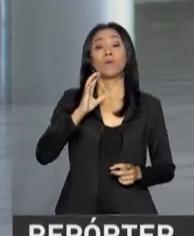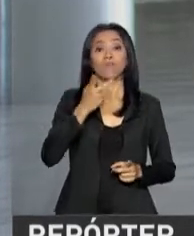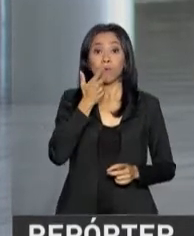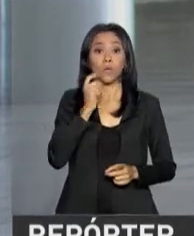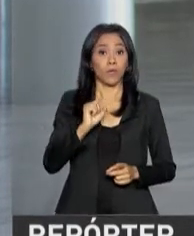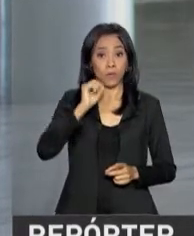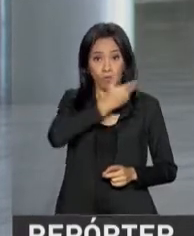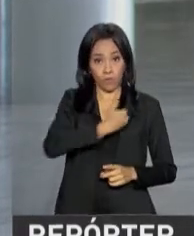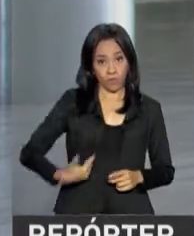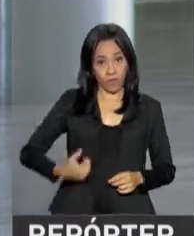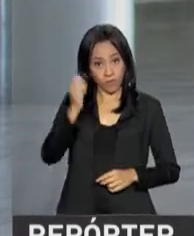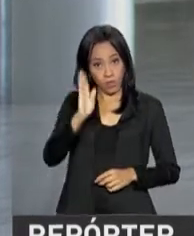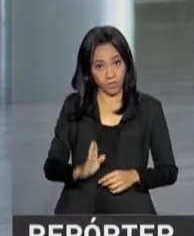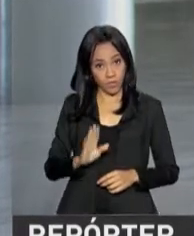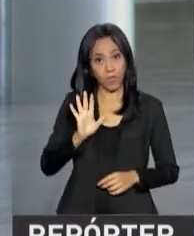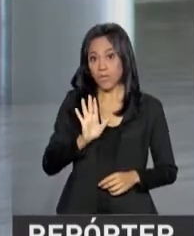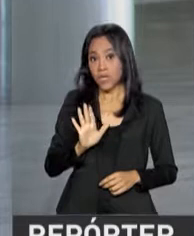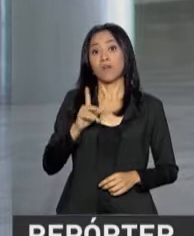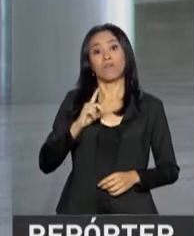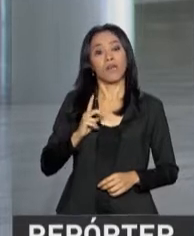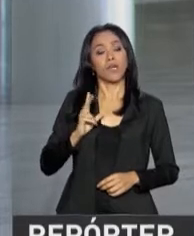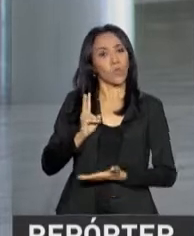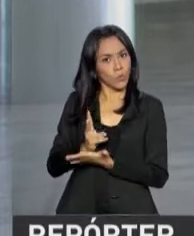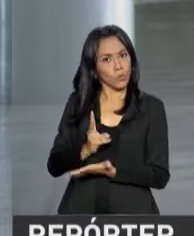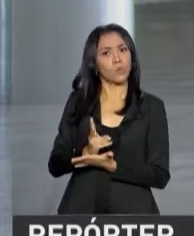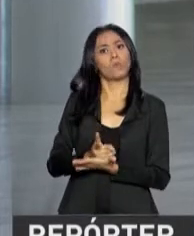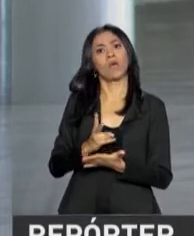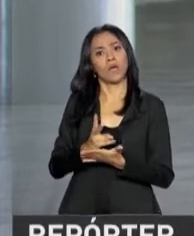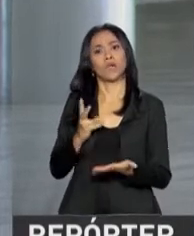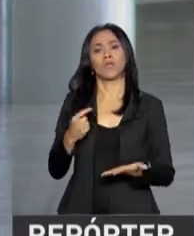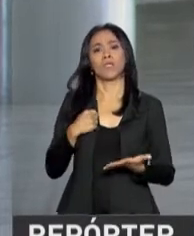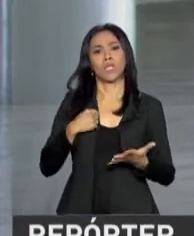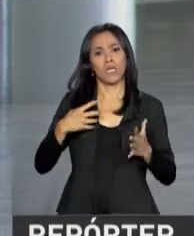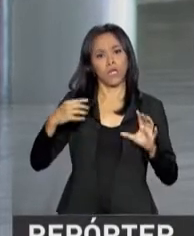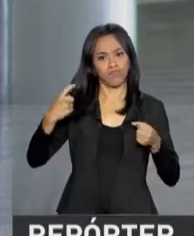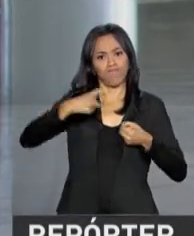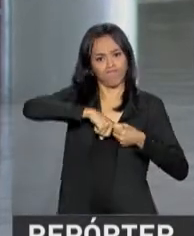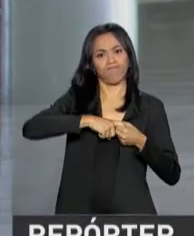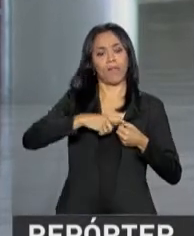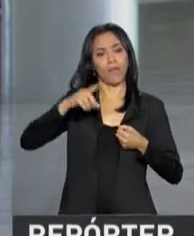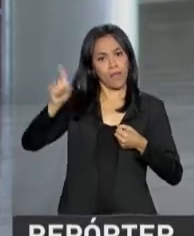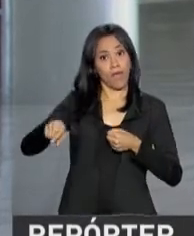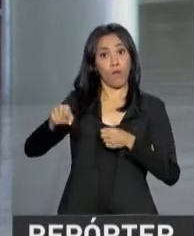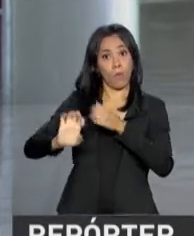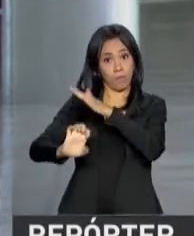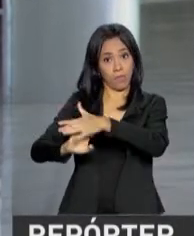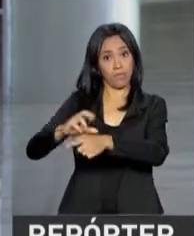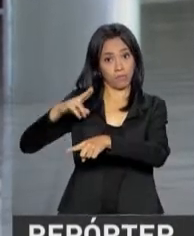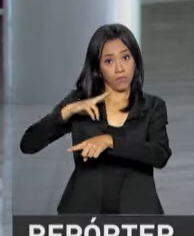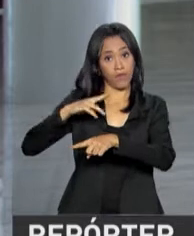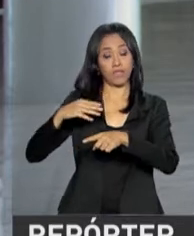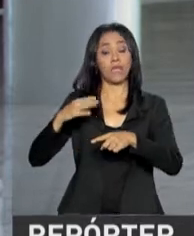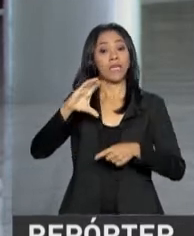brasileiro não abre mão da embraer vale lembrar que apesar de a embraer é ser uma empresa privada e de capital aberto